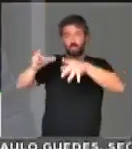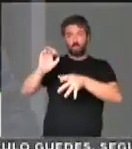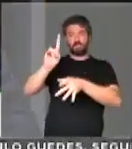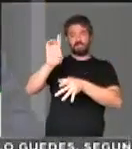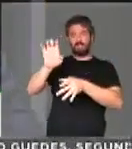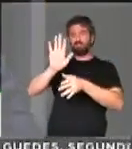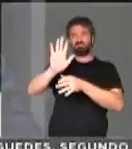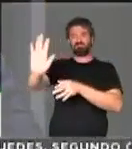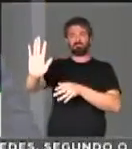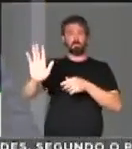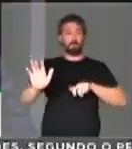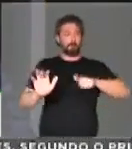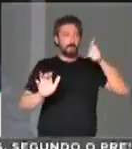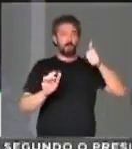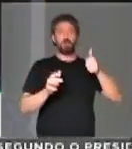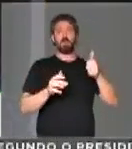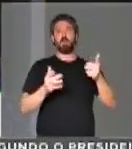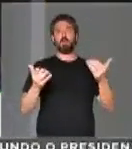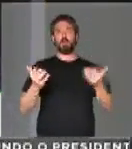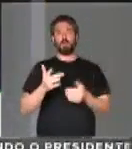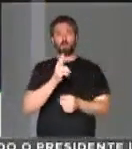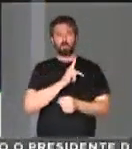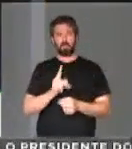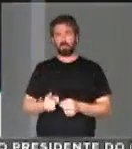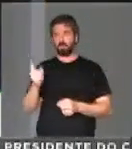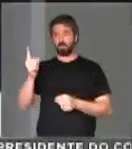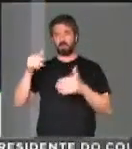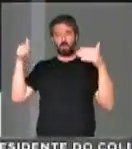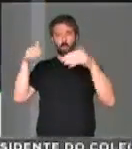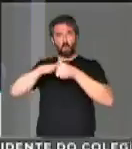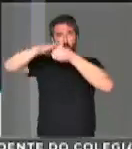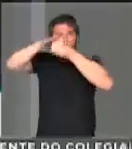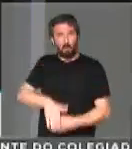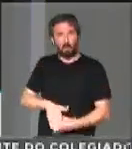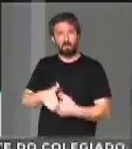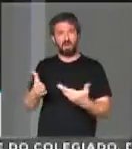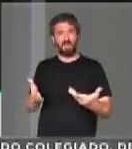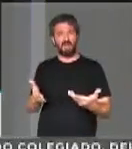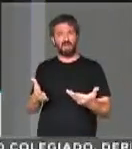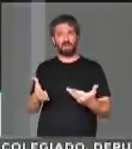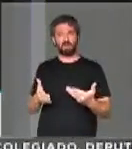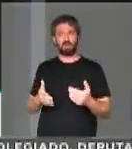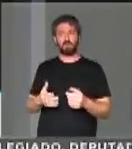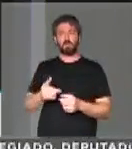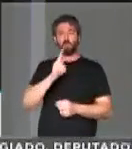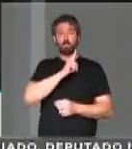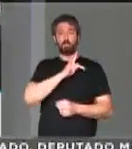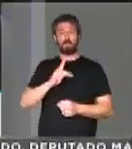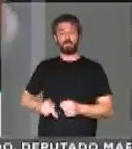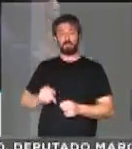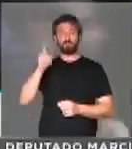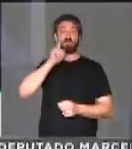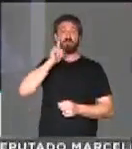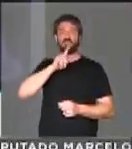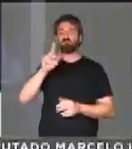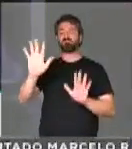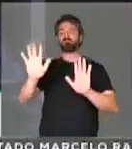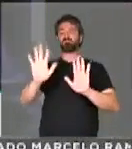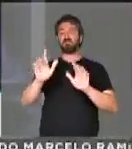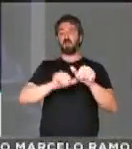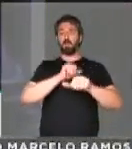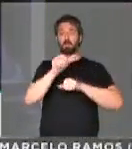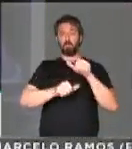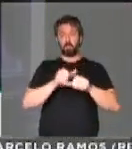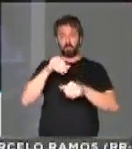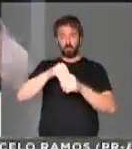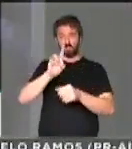disso para chegar agora e ser humilhado com a negativa do governo americano à mudança de